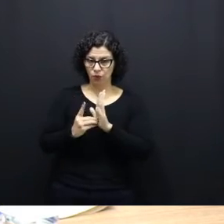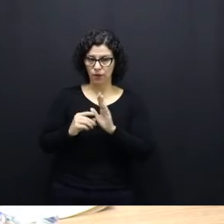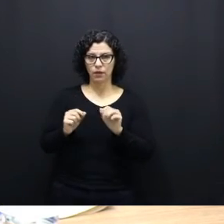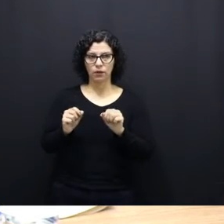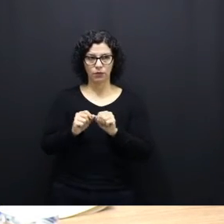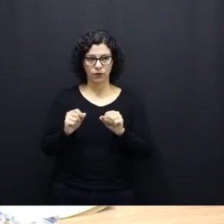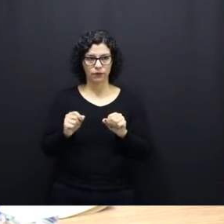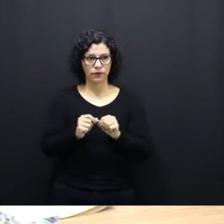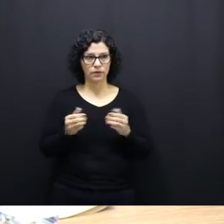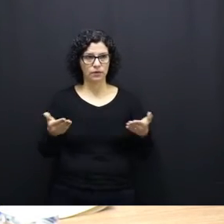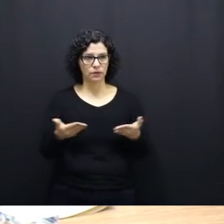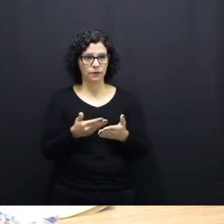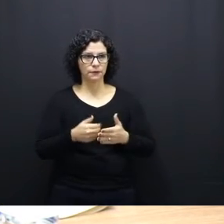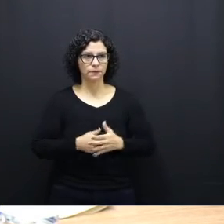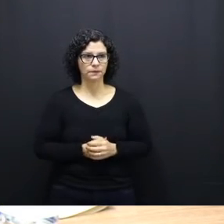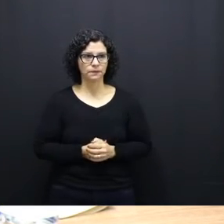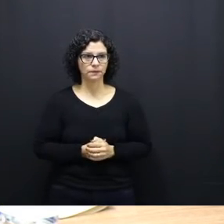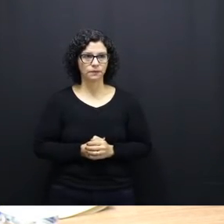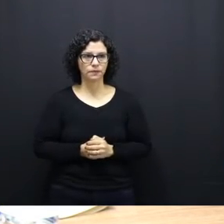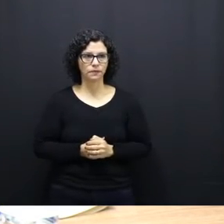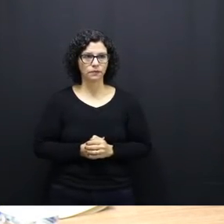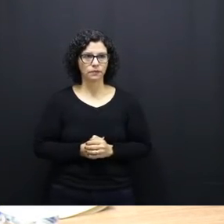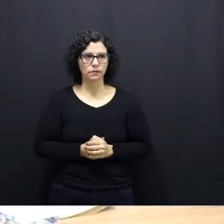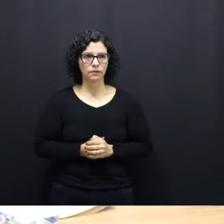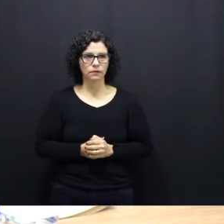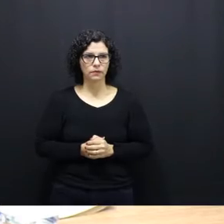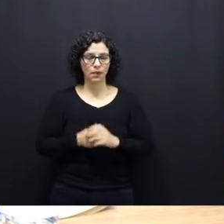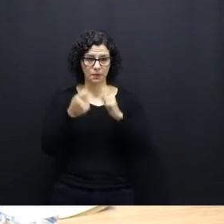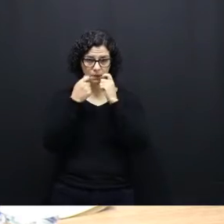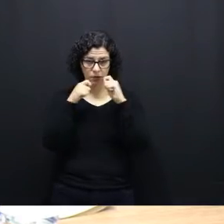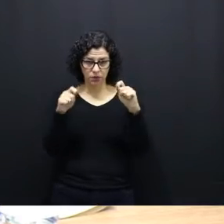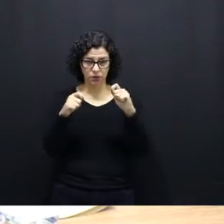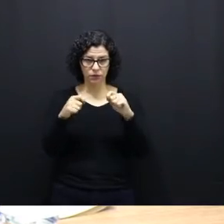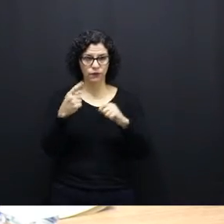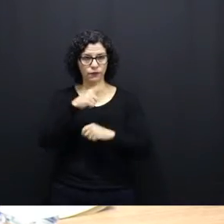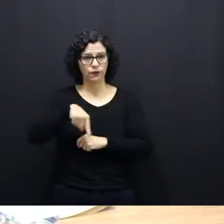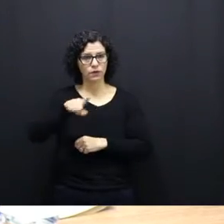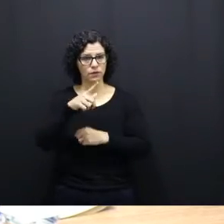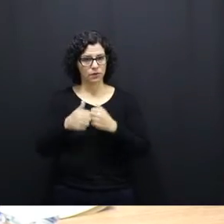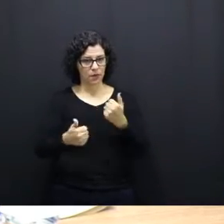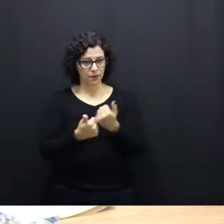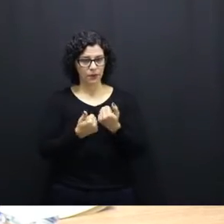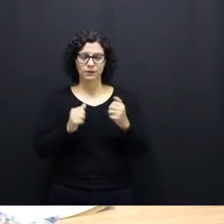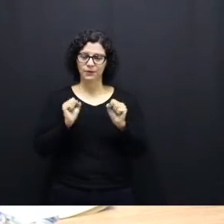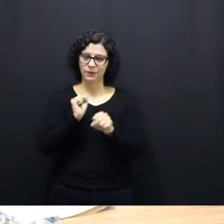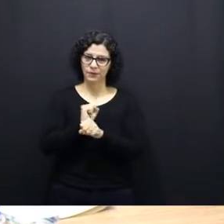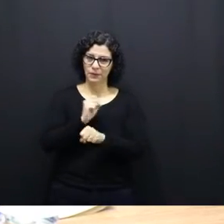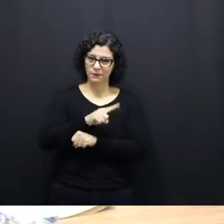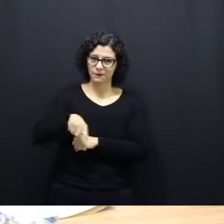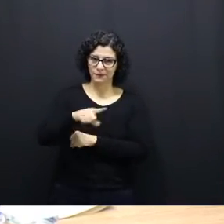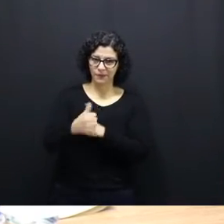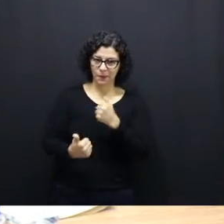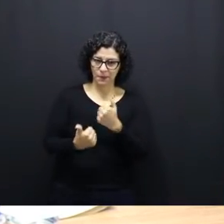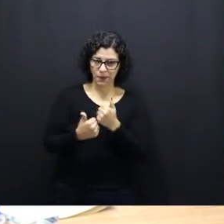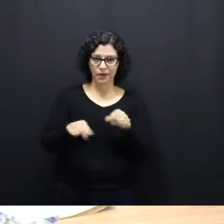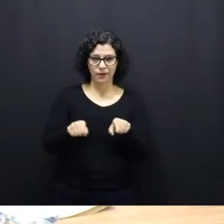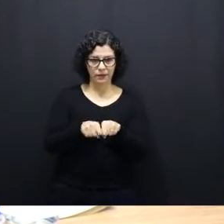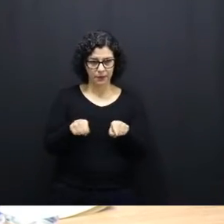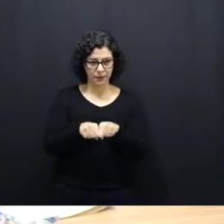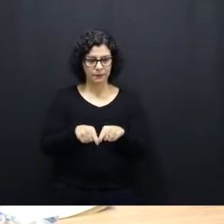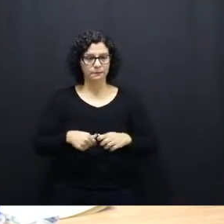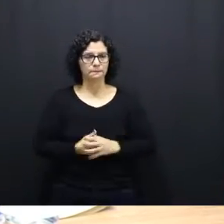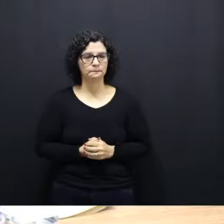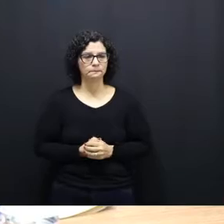via Bom dia meu gabinete espero contar com o apoio da de todos os demais vereadores